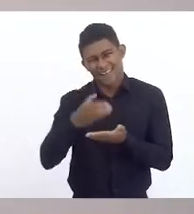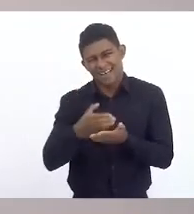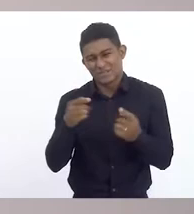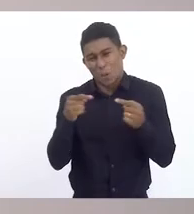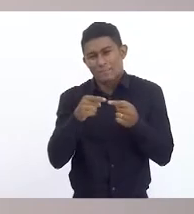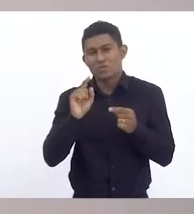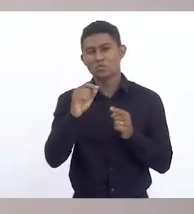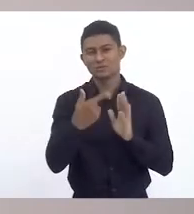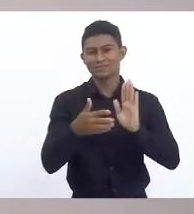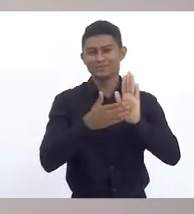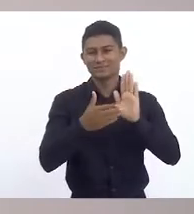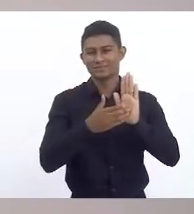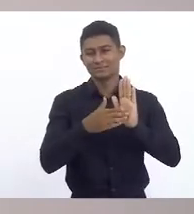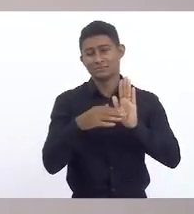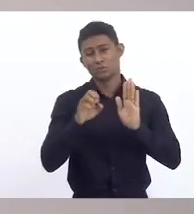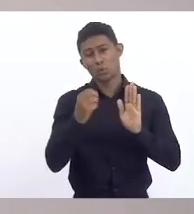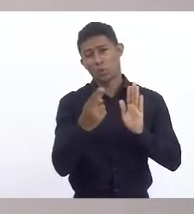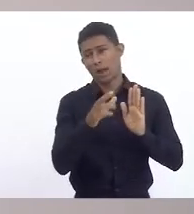tem antítese.